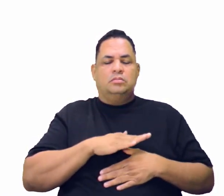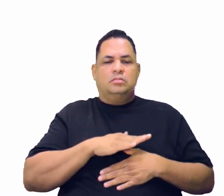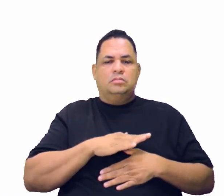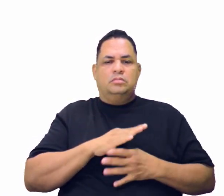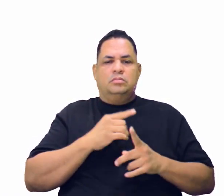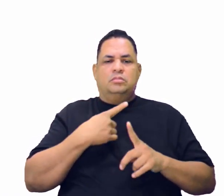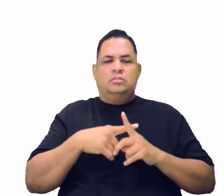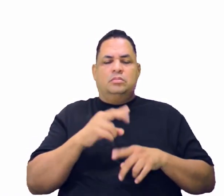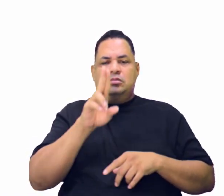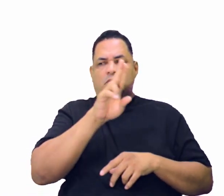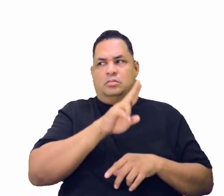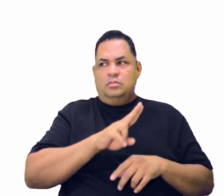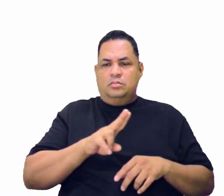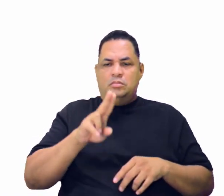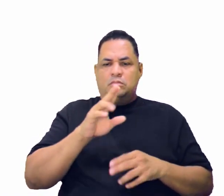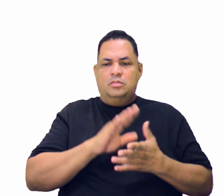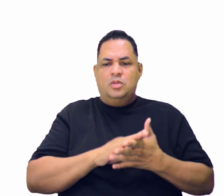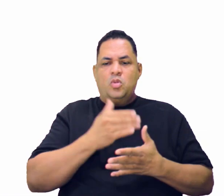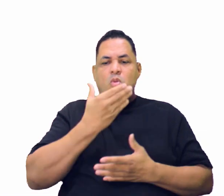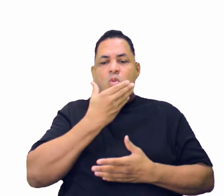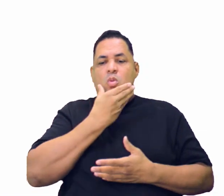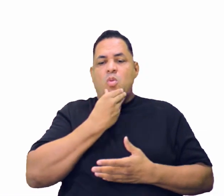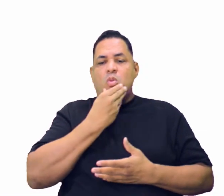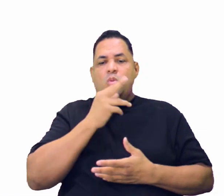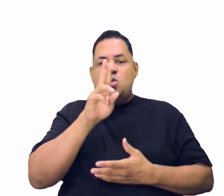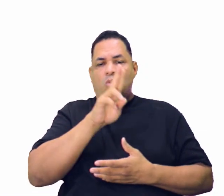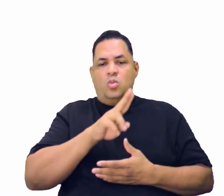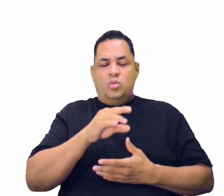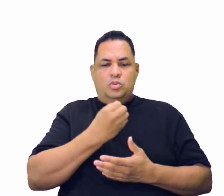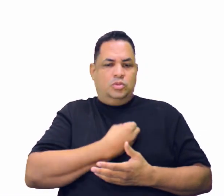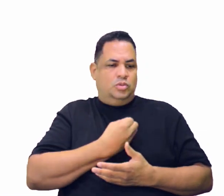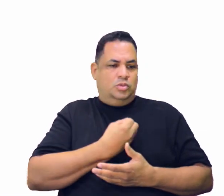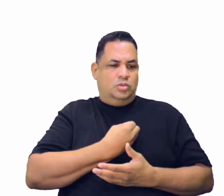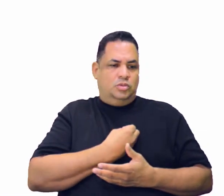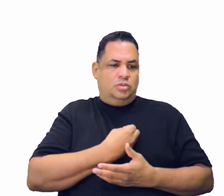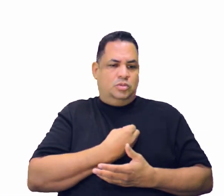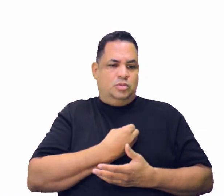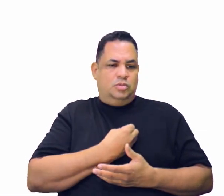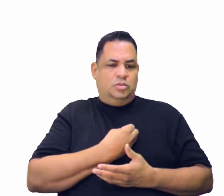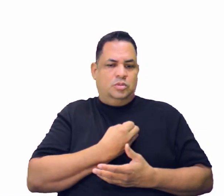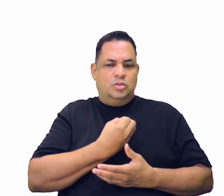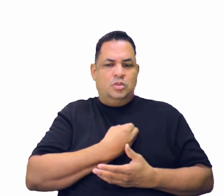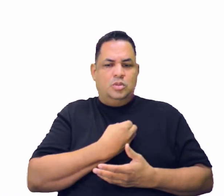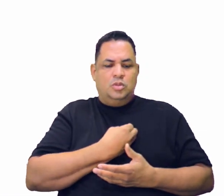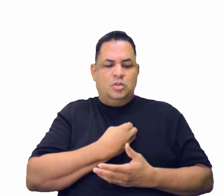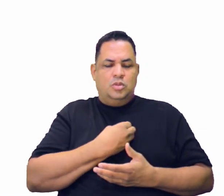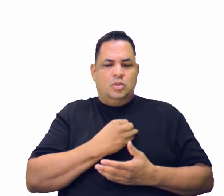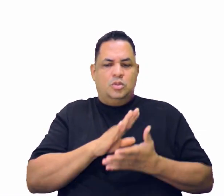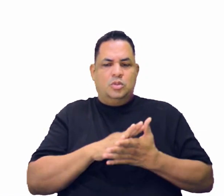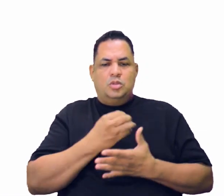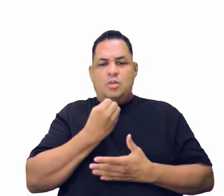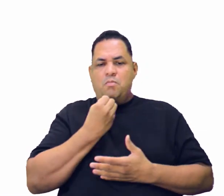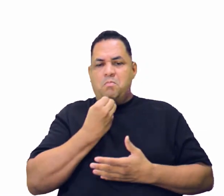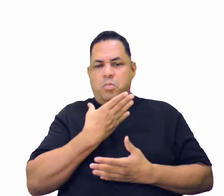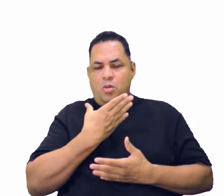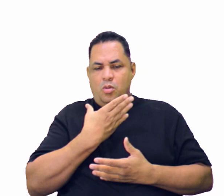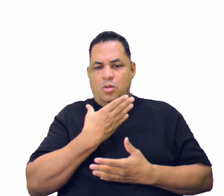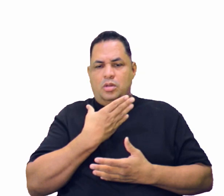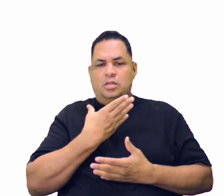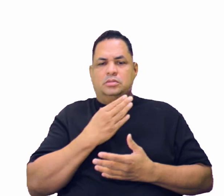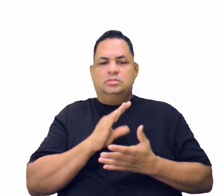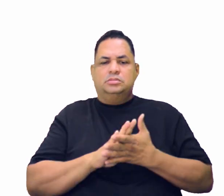Boletim, porque eu estou usando boletim masculino. Mas eu estou falando de notas. Notas boas,